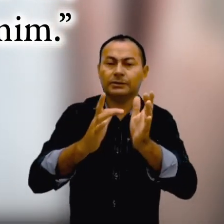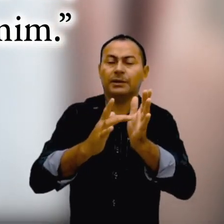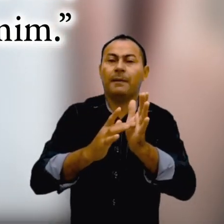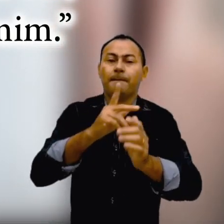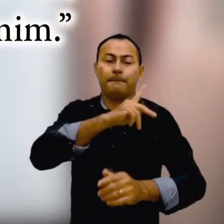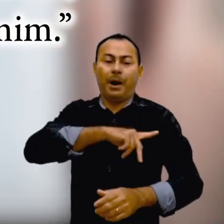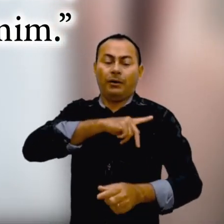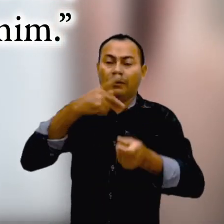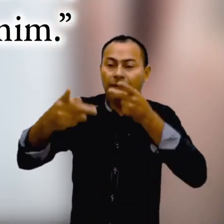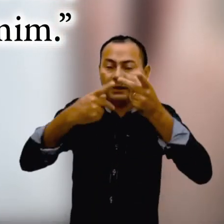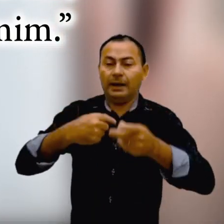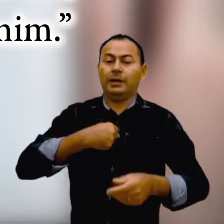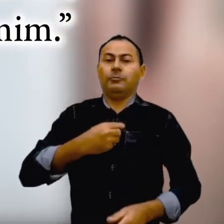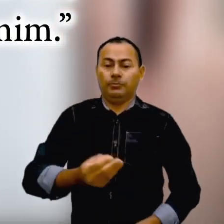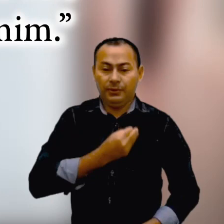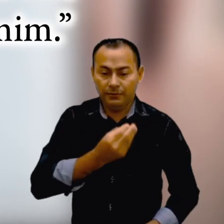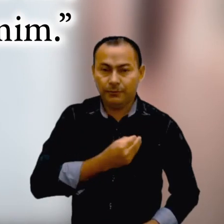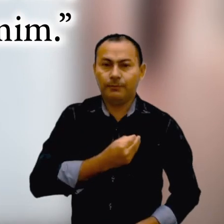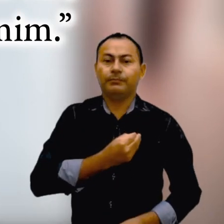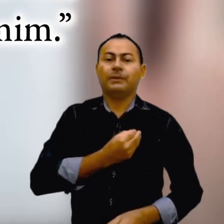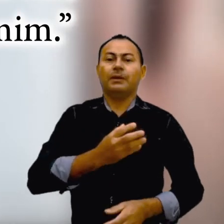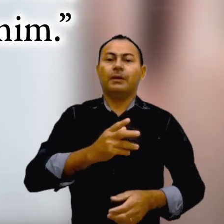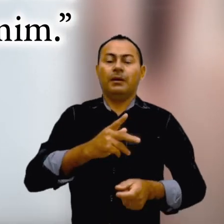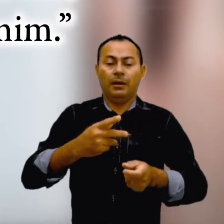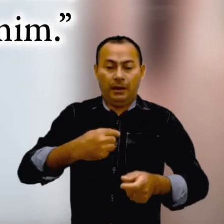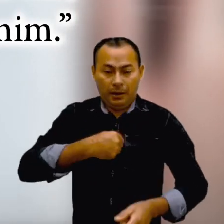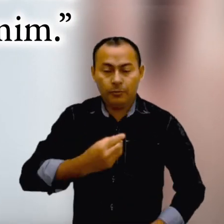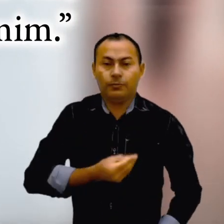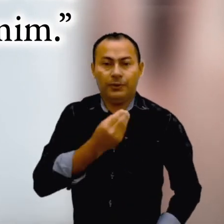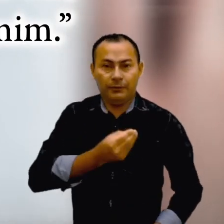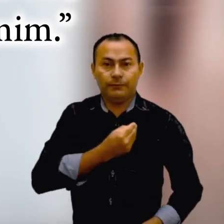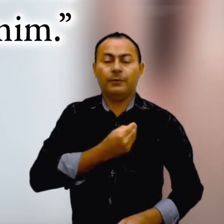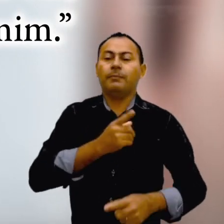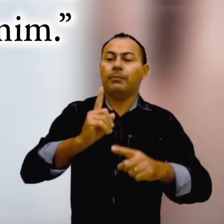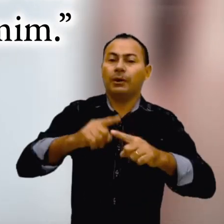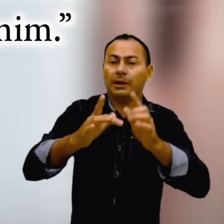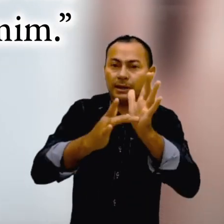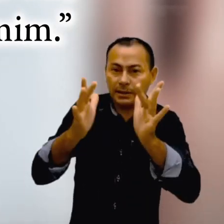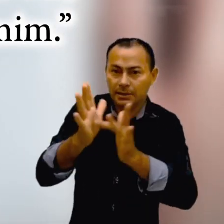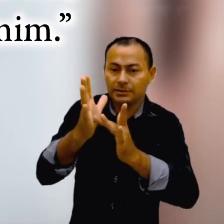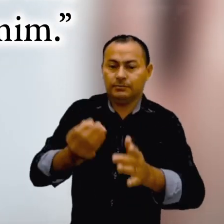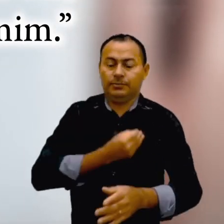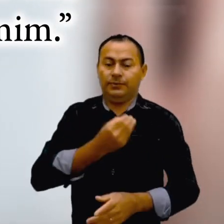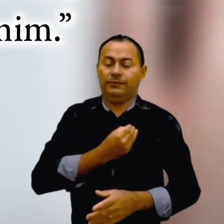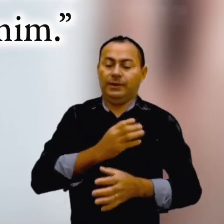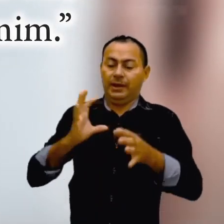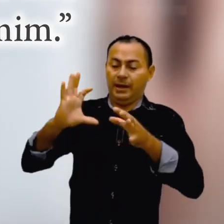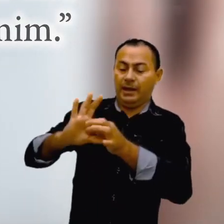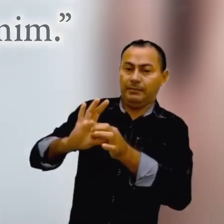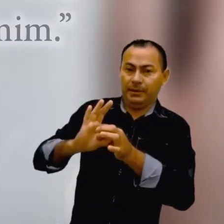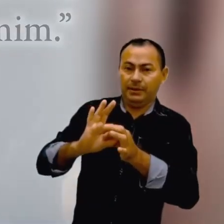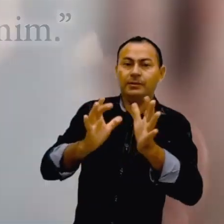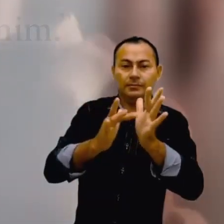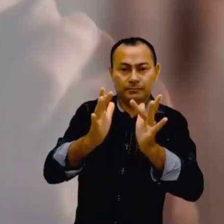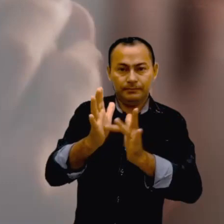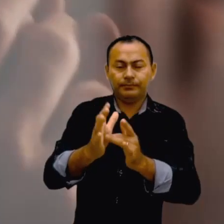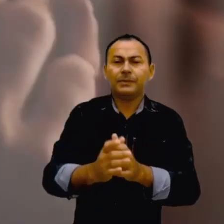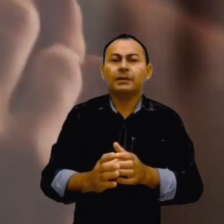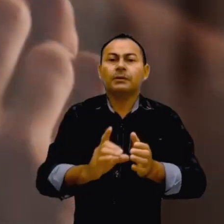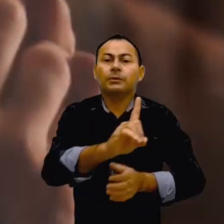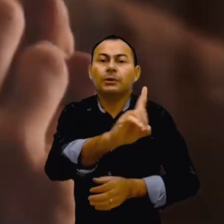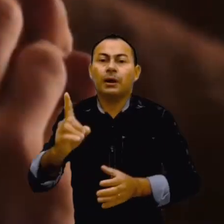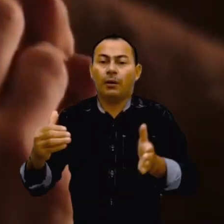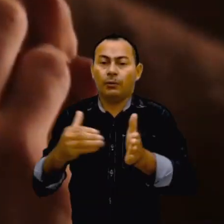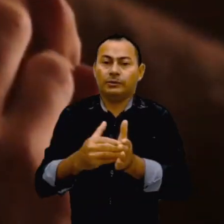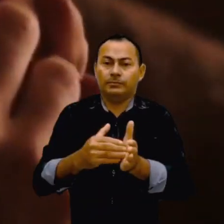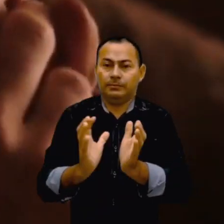Eu vivo, eu vivo, eu vivo agora. Eu vivo porque Cristo vive em mim. Durante a última ceia,